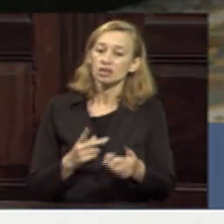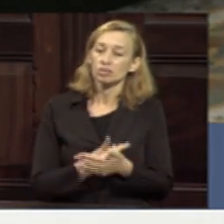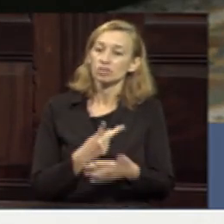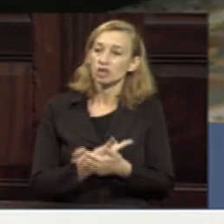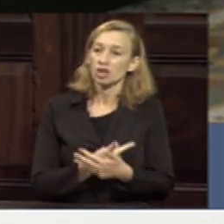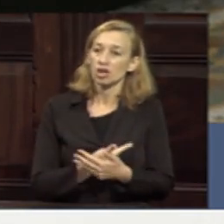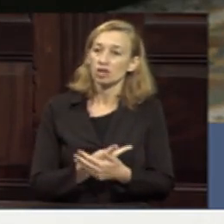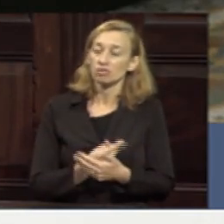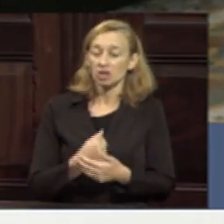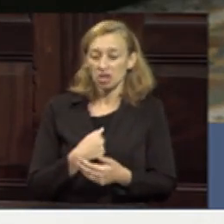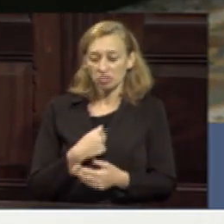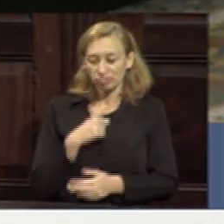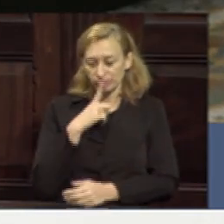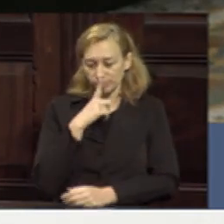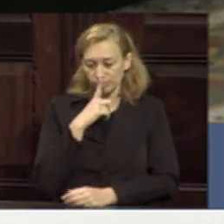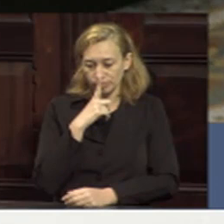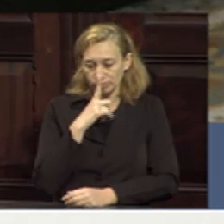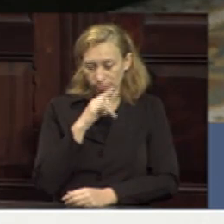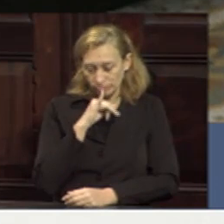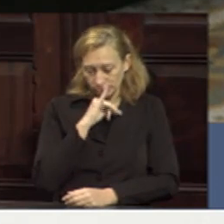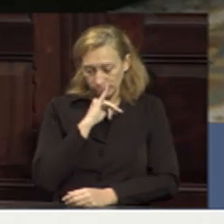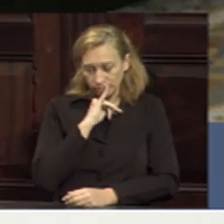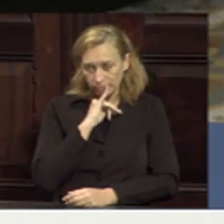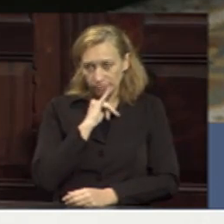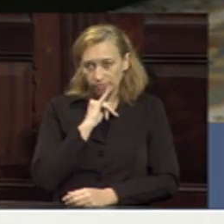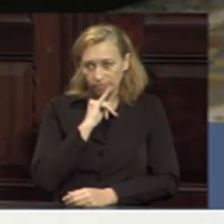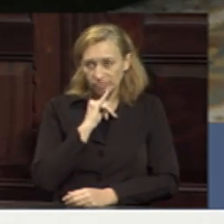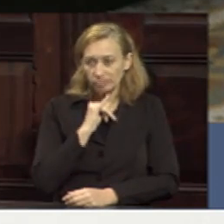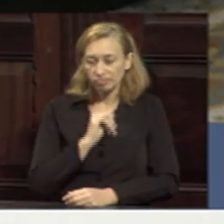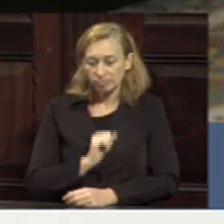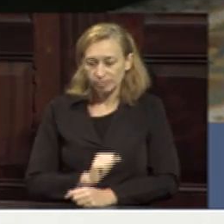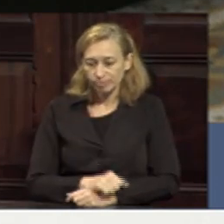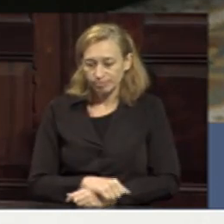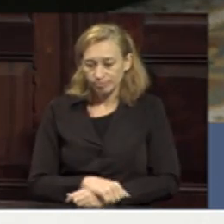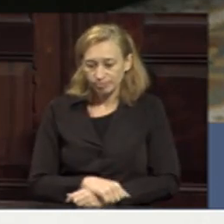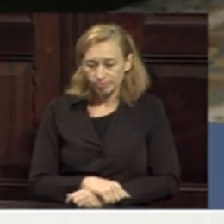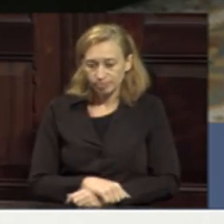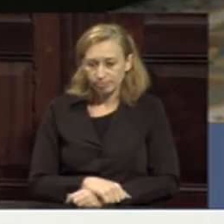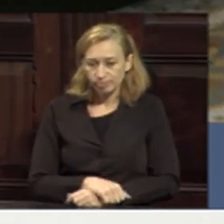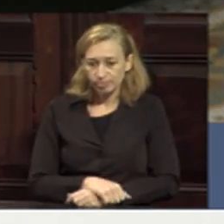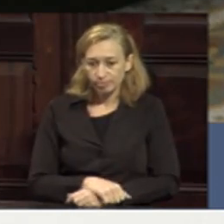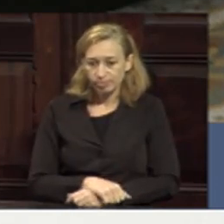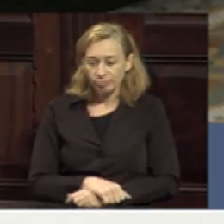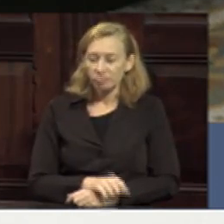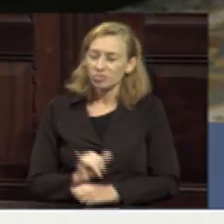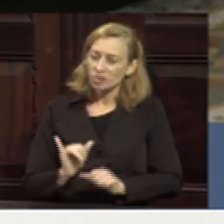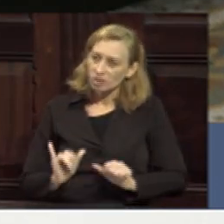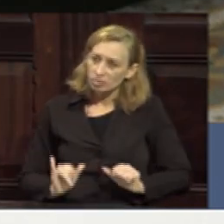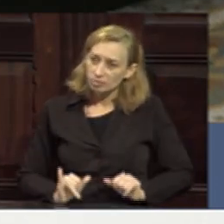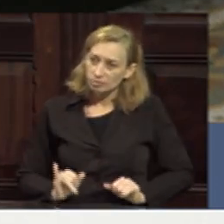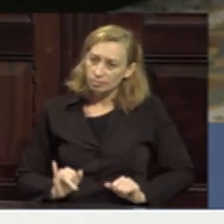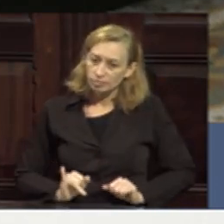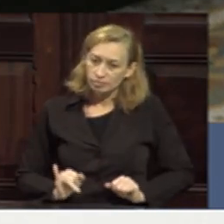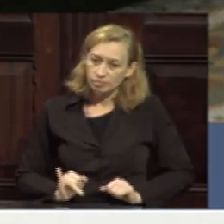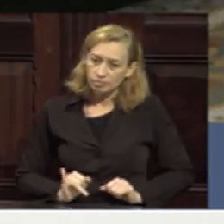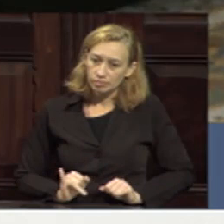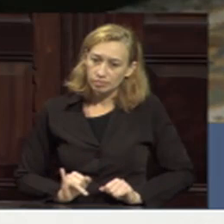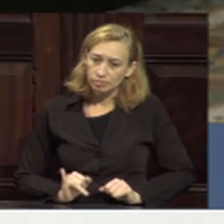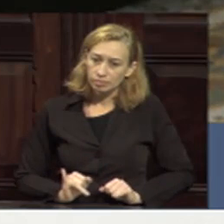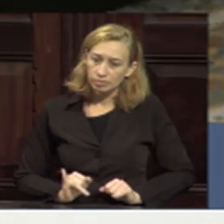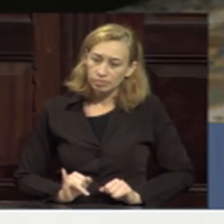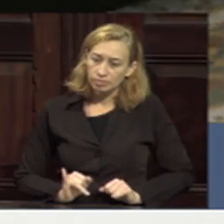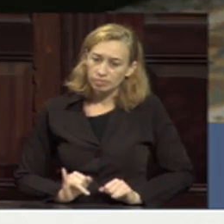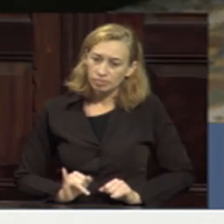tristeza, mas com muito pesar, esse sofrimento que não é um